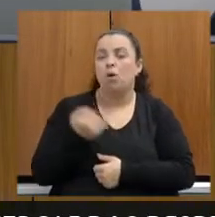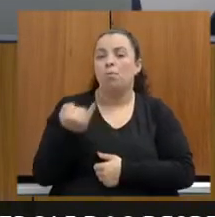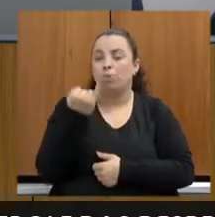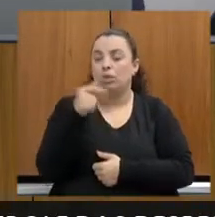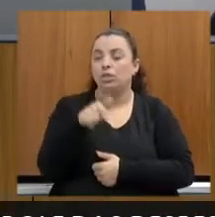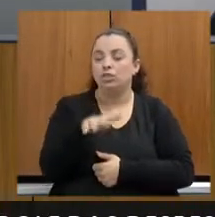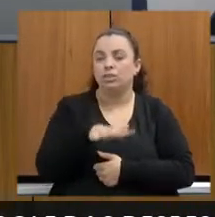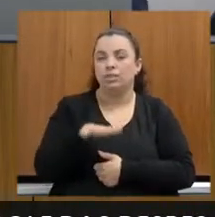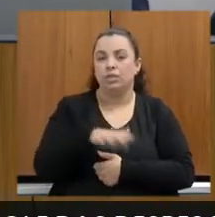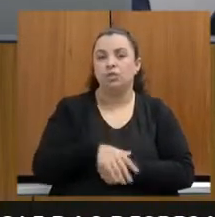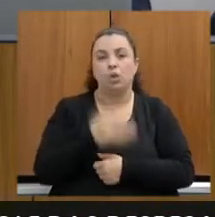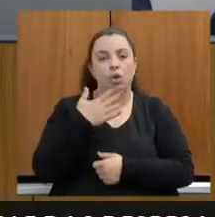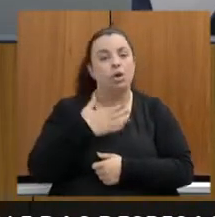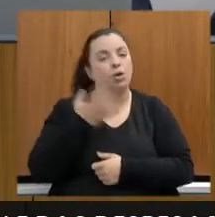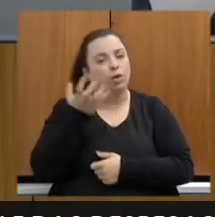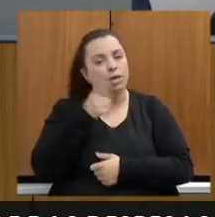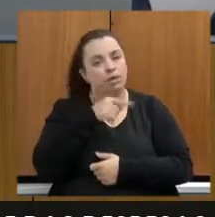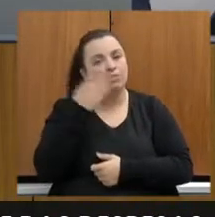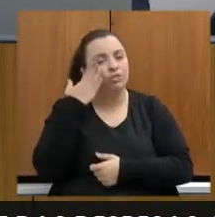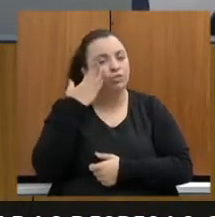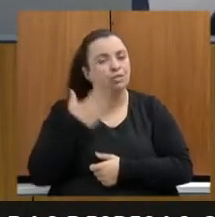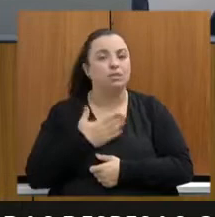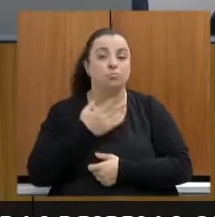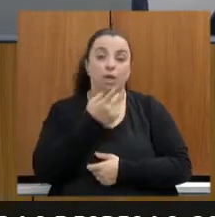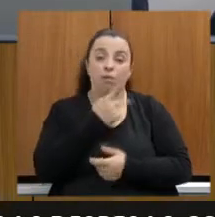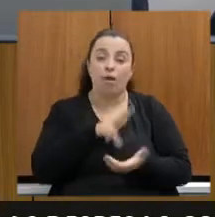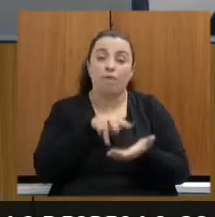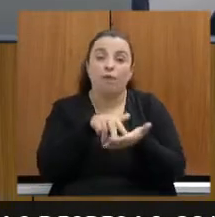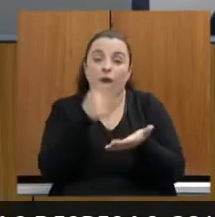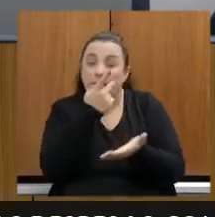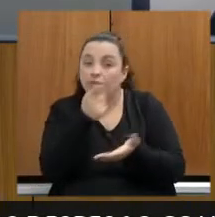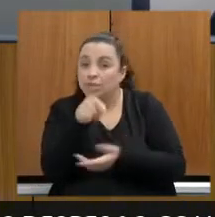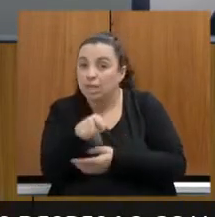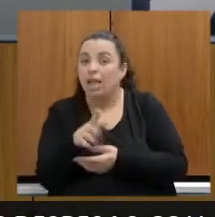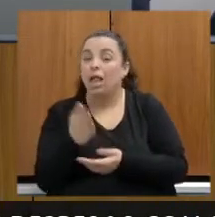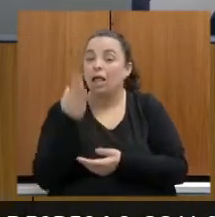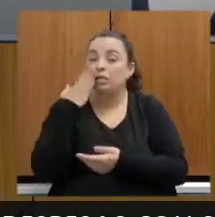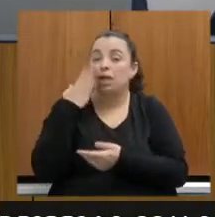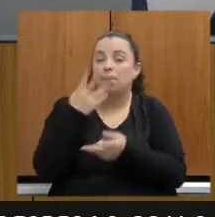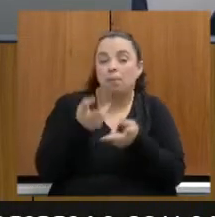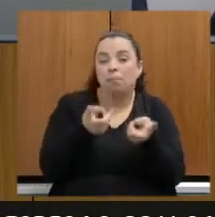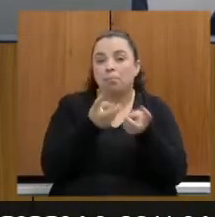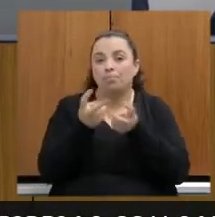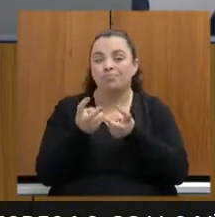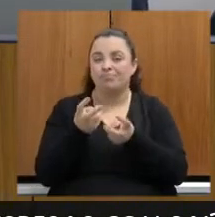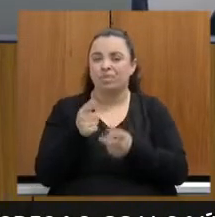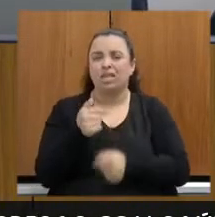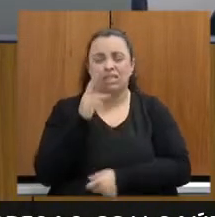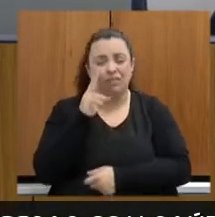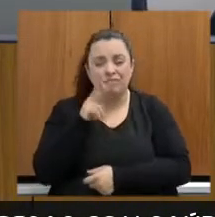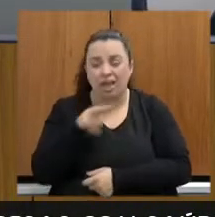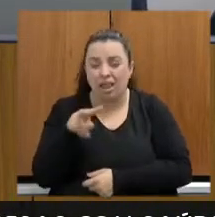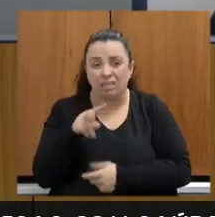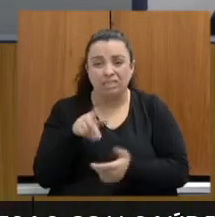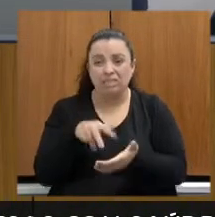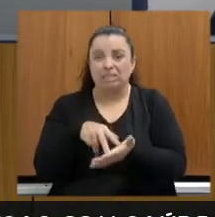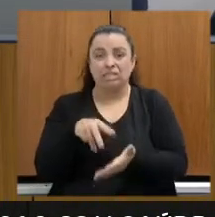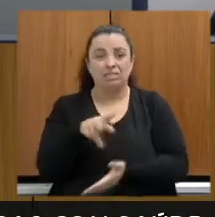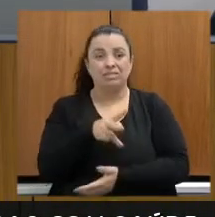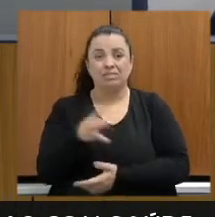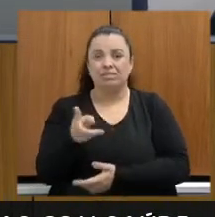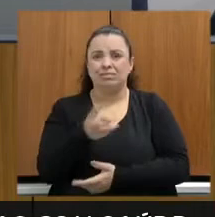entendimento se possível visitá-los só ver aí chega da dor o que você vê lá no município